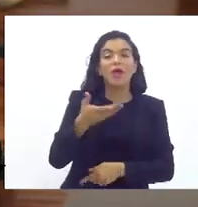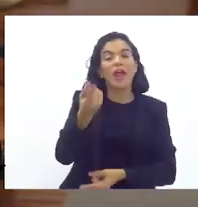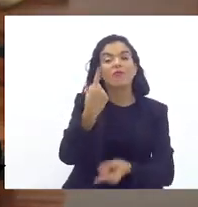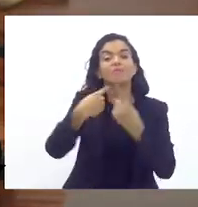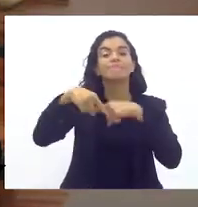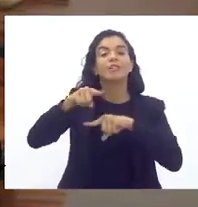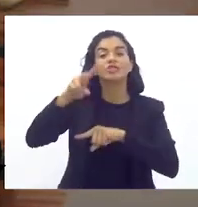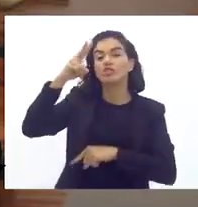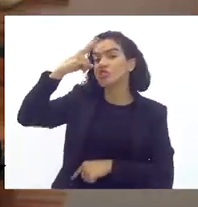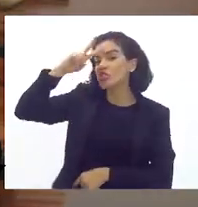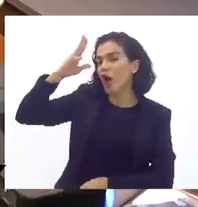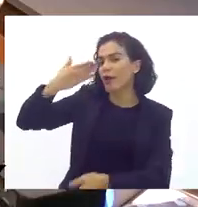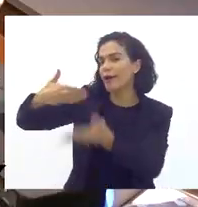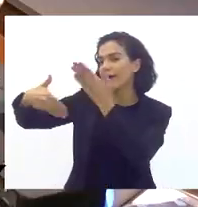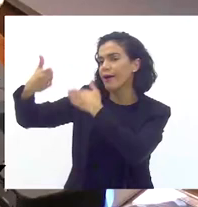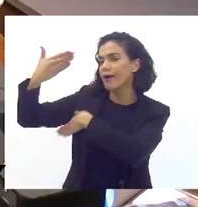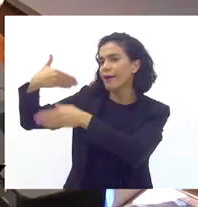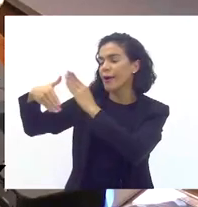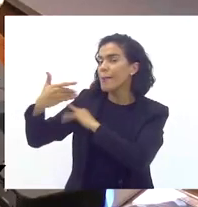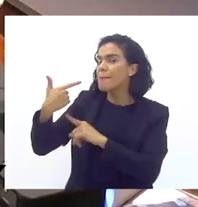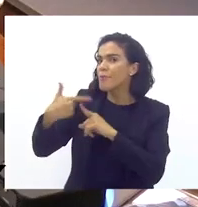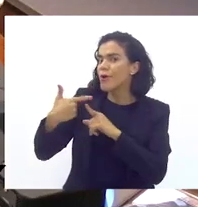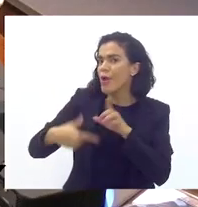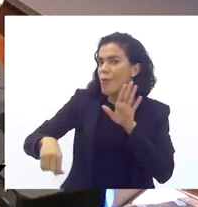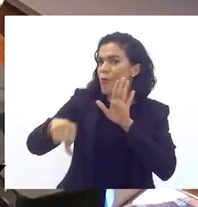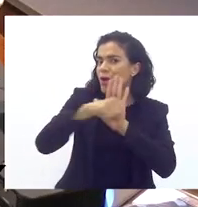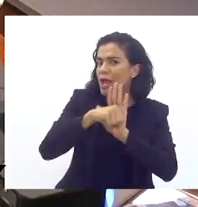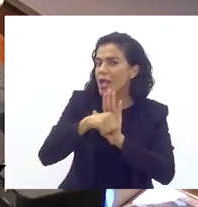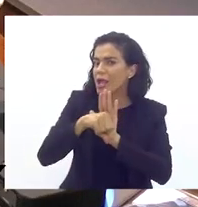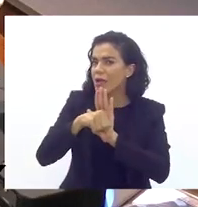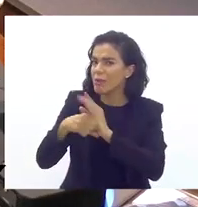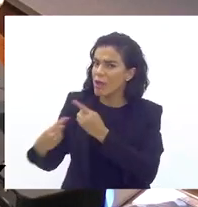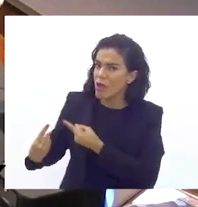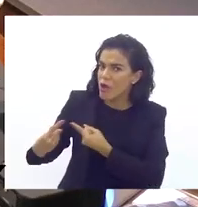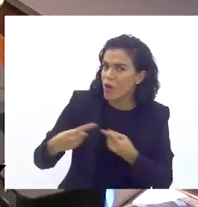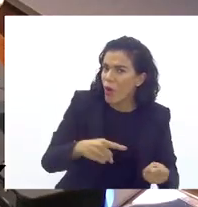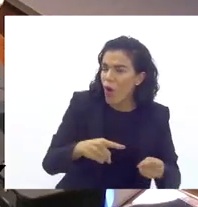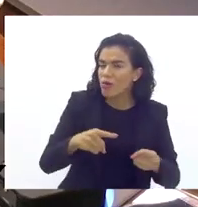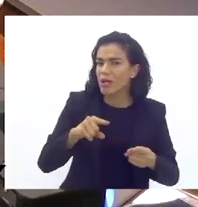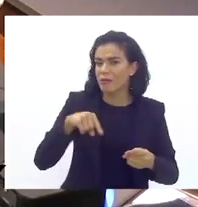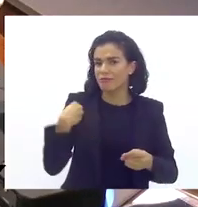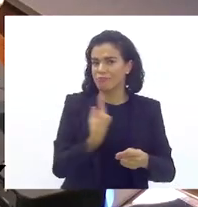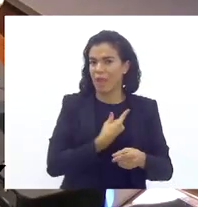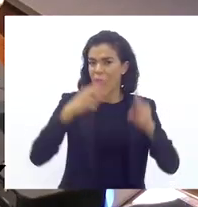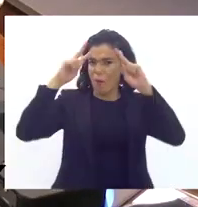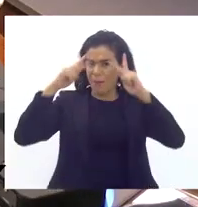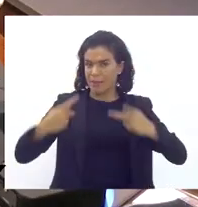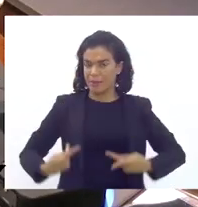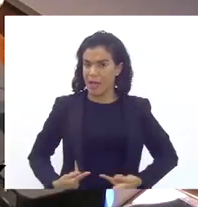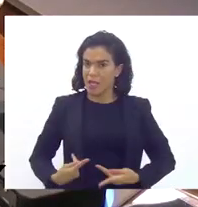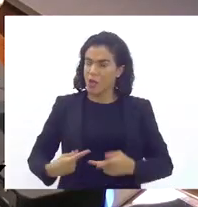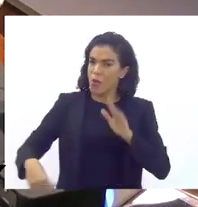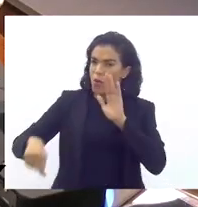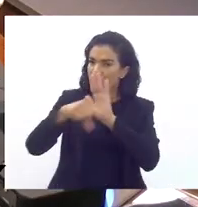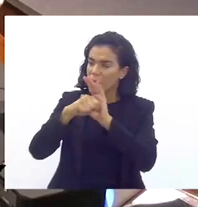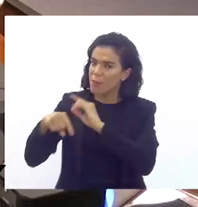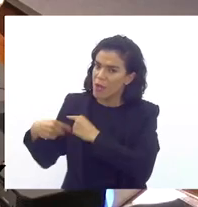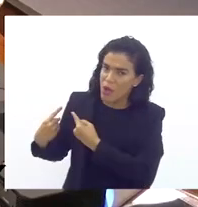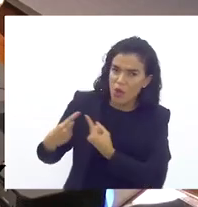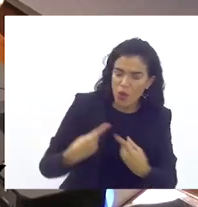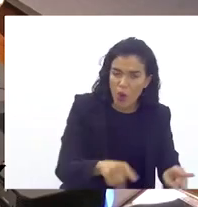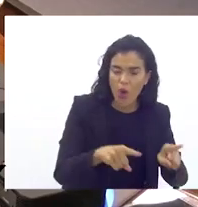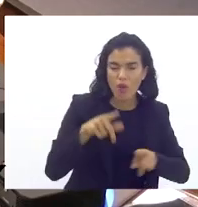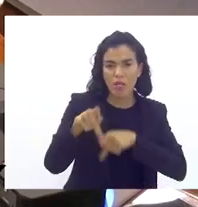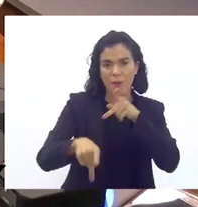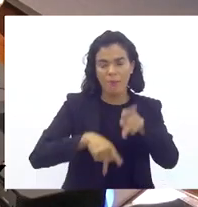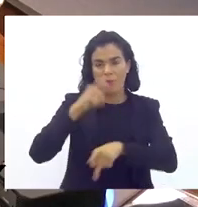histórica porque ele cometeu um crime contra a humanidade ele cometeu um crime quanto